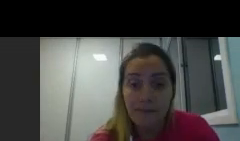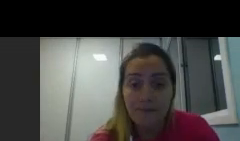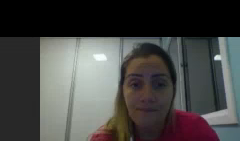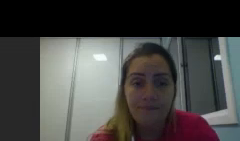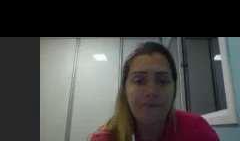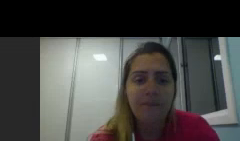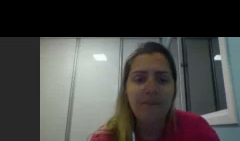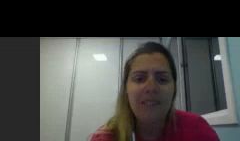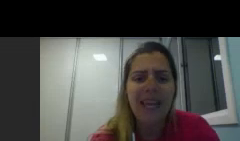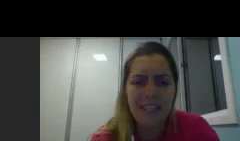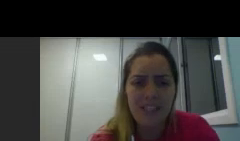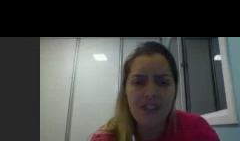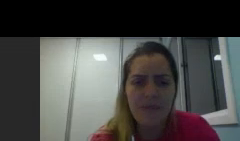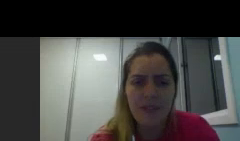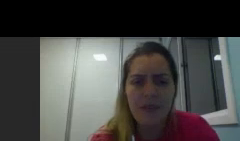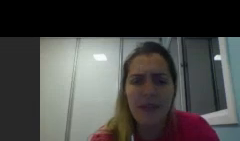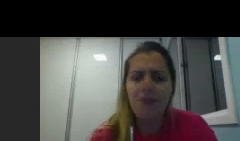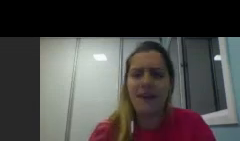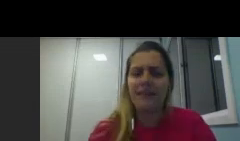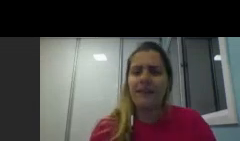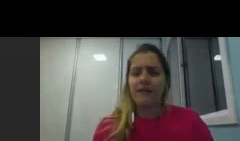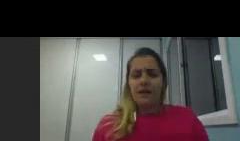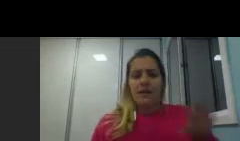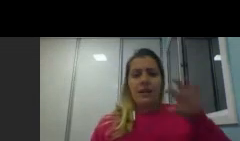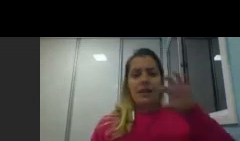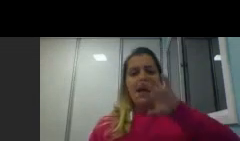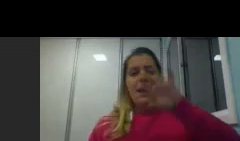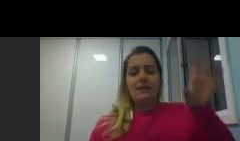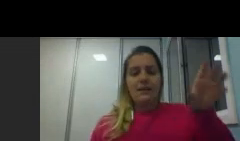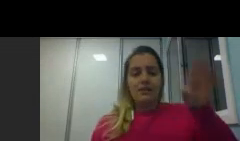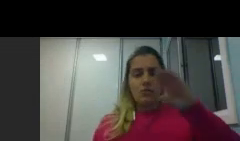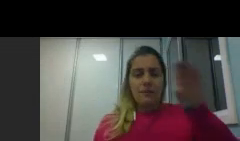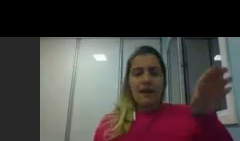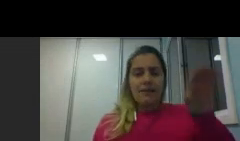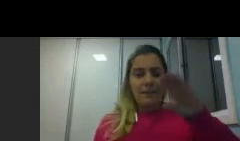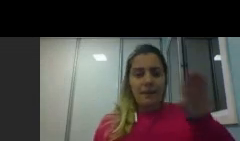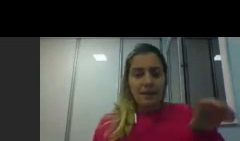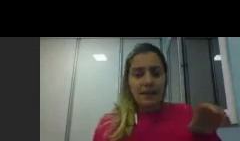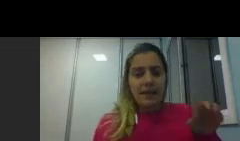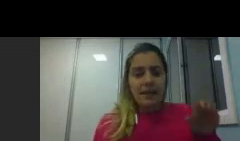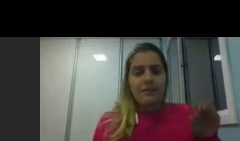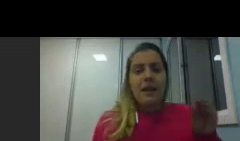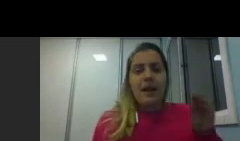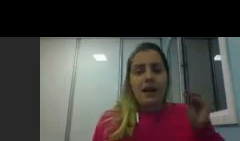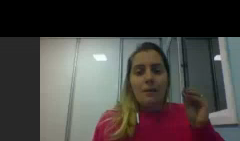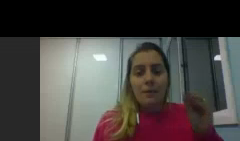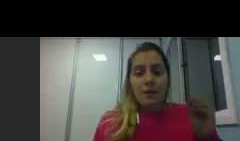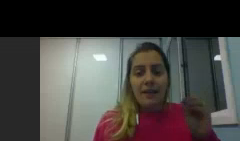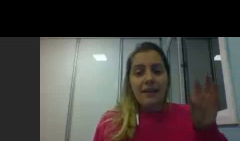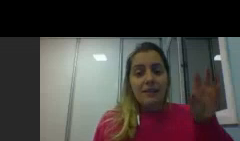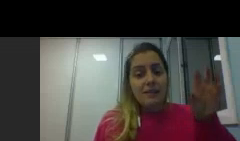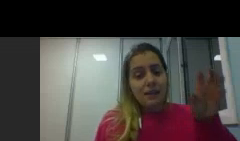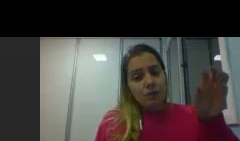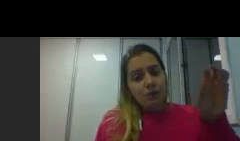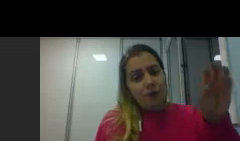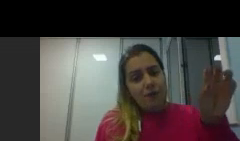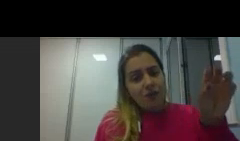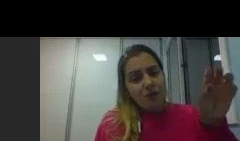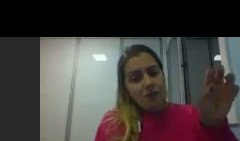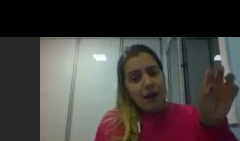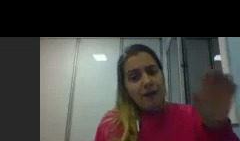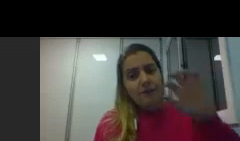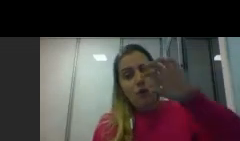AB, esse indivíduo, ele vai ter lá na sua hemácia, na membrana, proteínas tanto